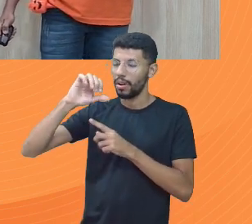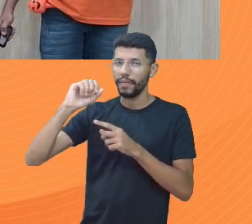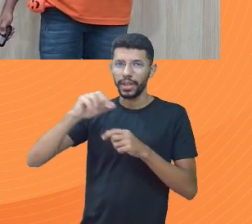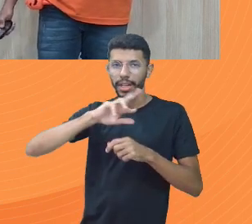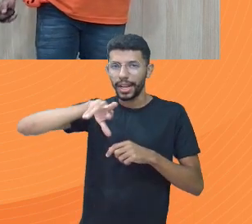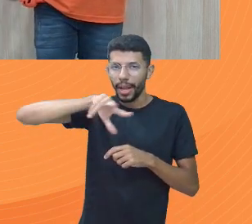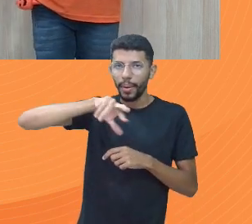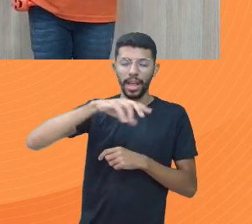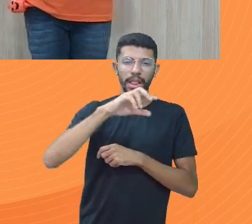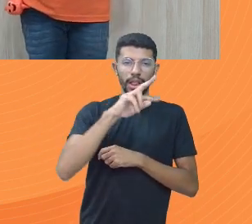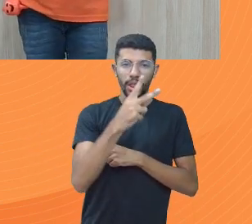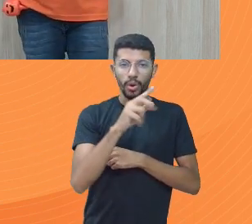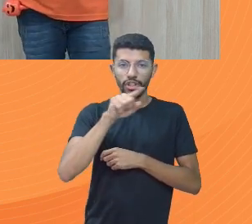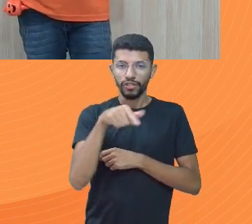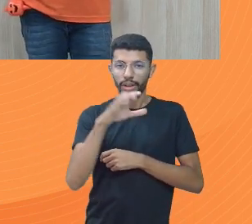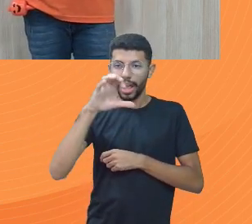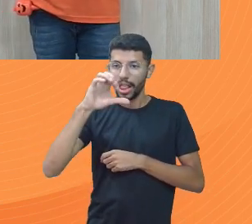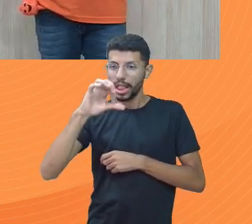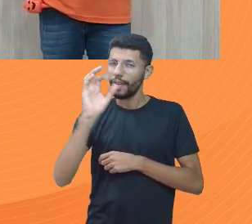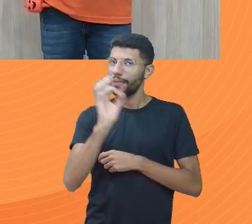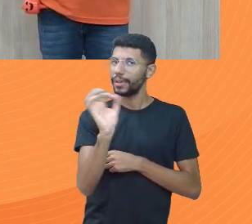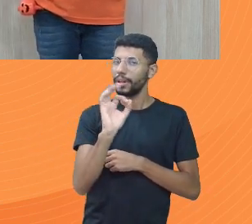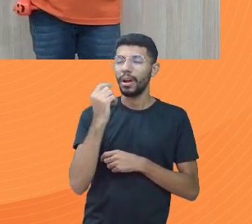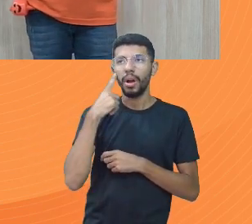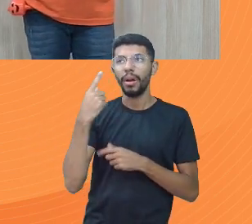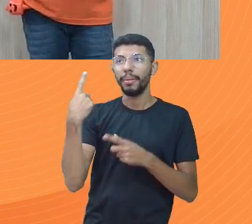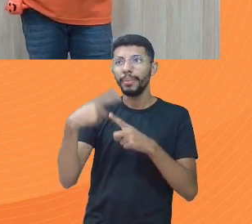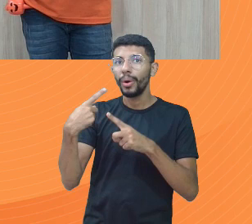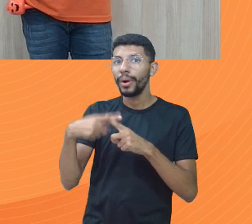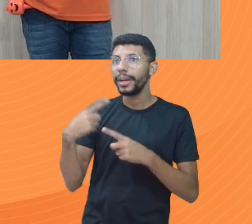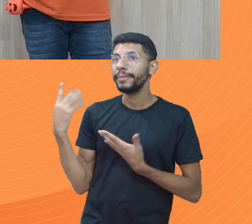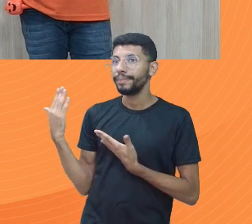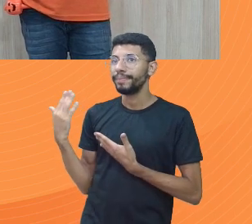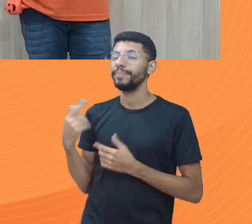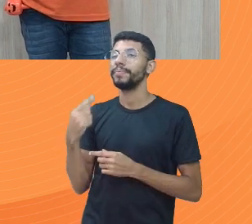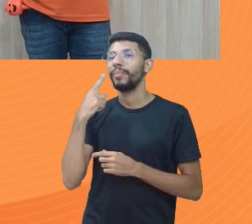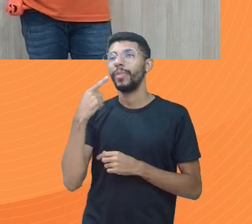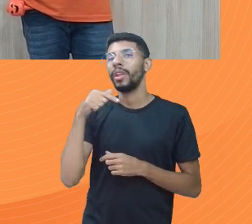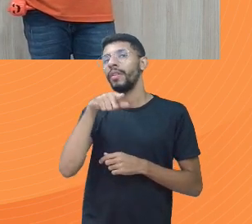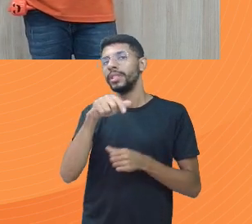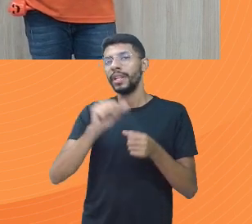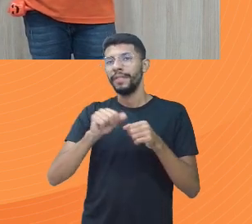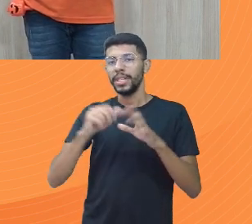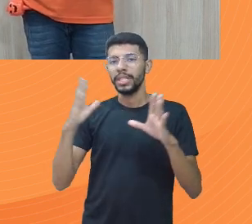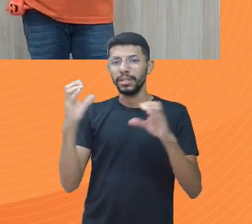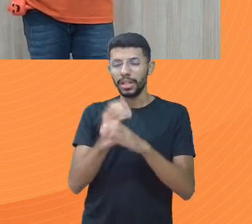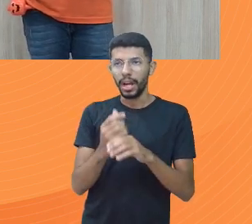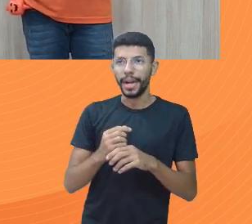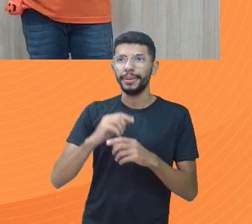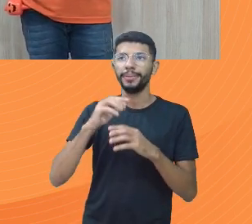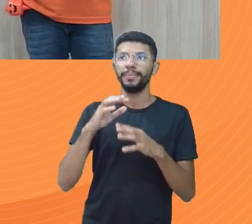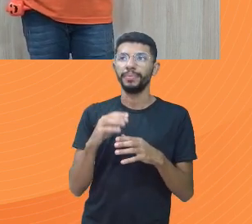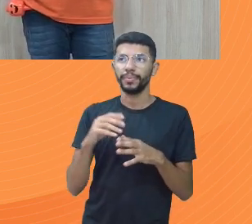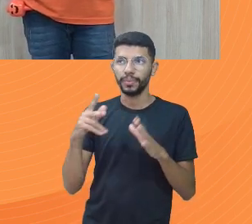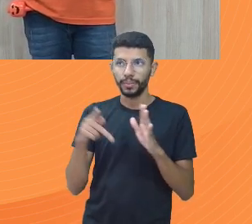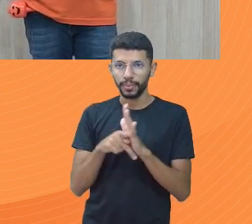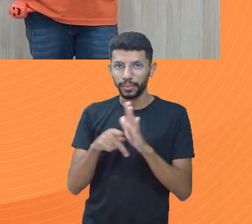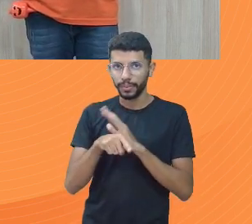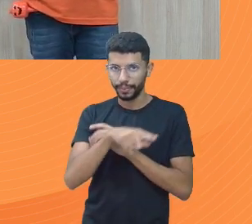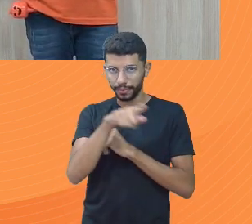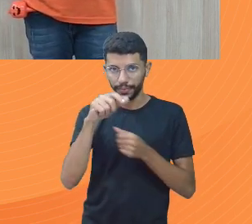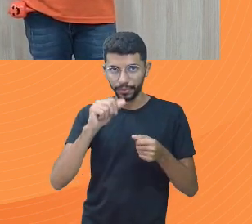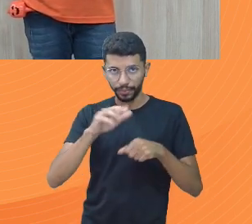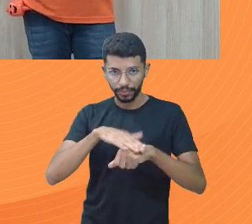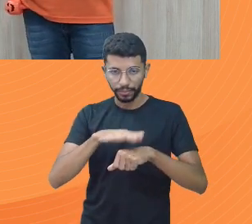2,9, tá? Por que isso daí, professor? Porque é o seguinte, gente, se você for fazer essa conta, se você for armar essa conta para você poder